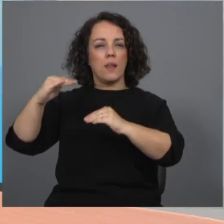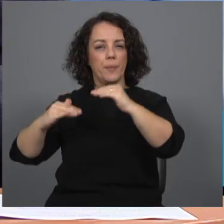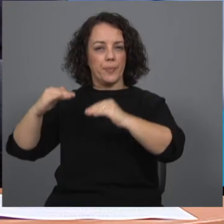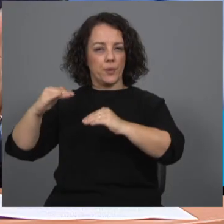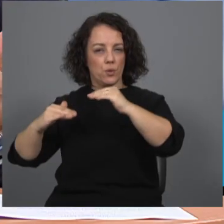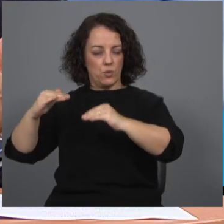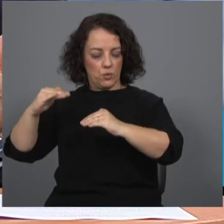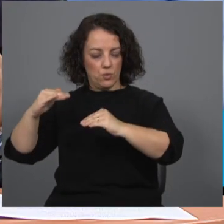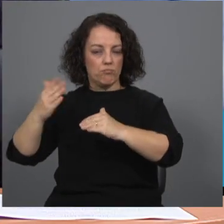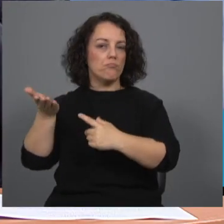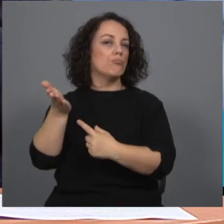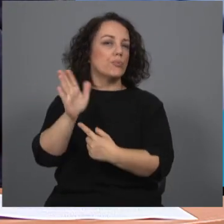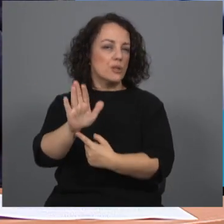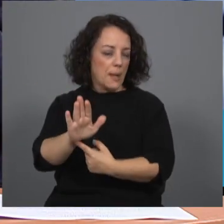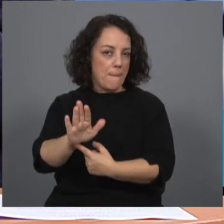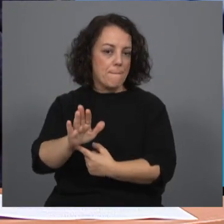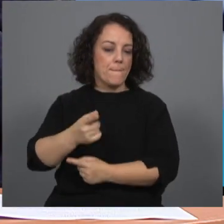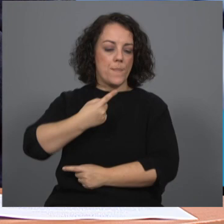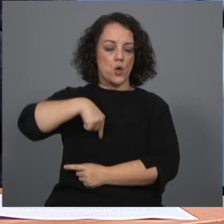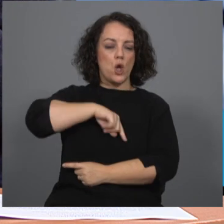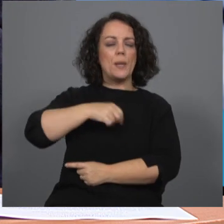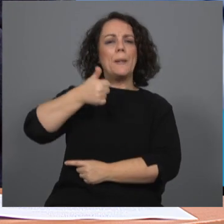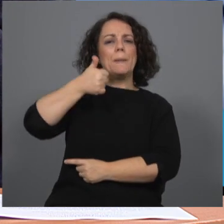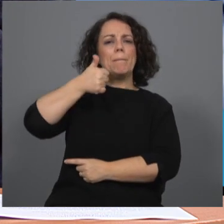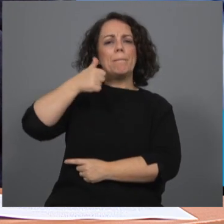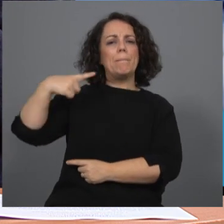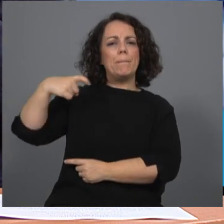em que, por exemplo, as nossas bactérias do intestino,